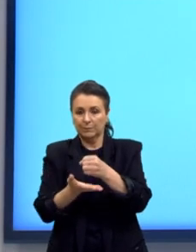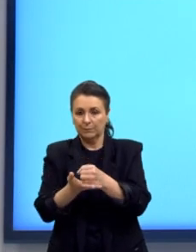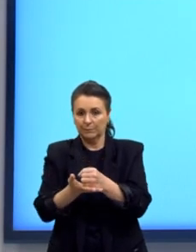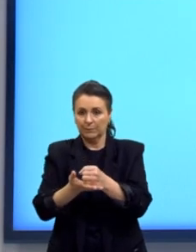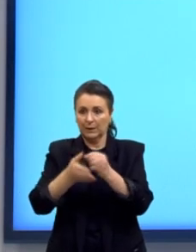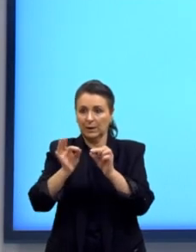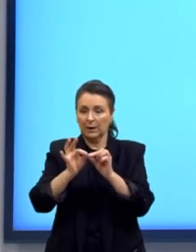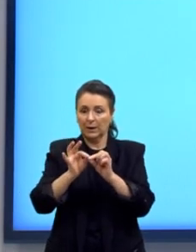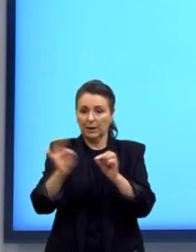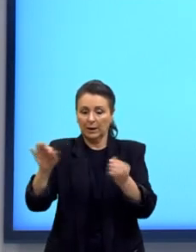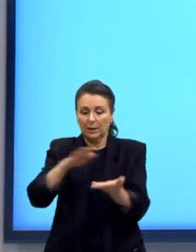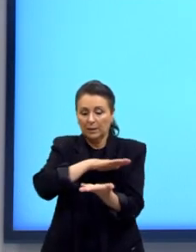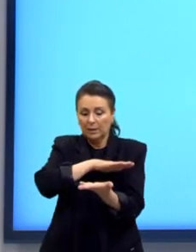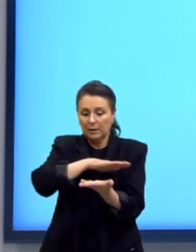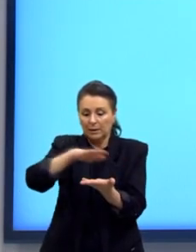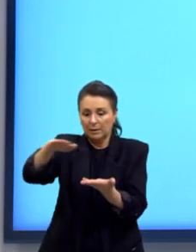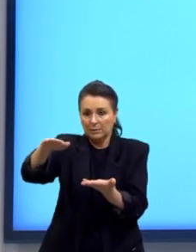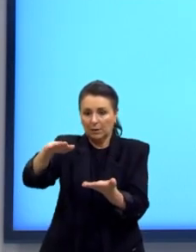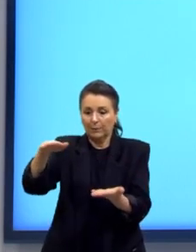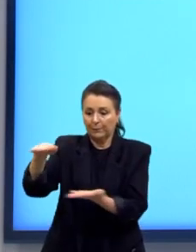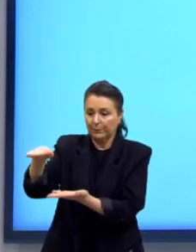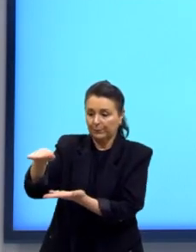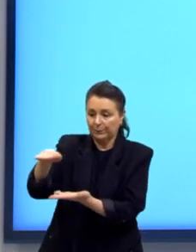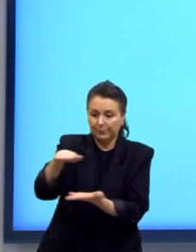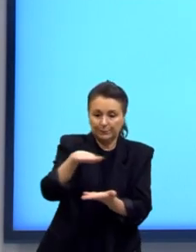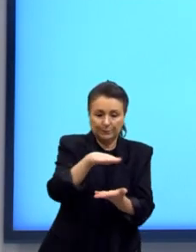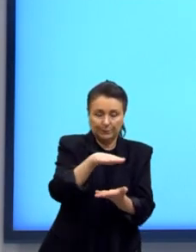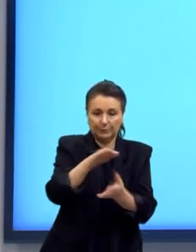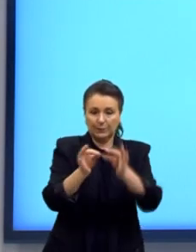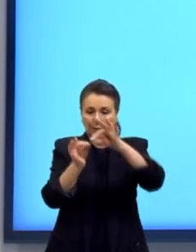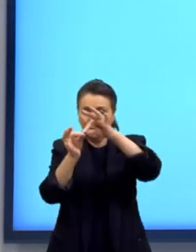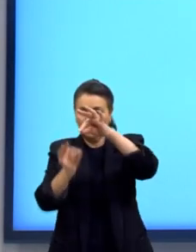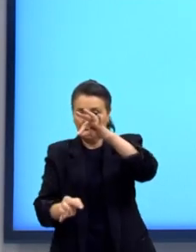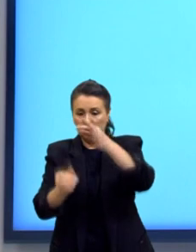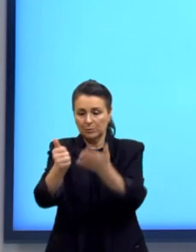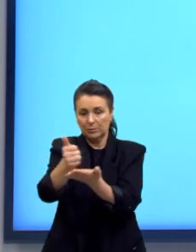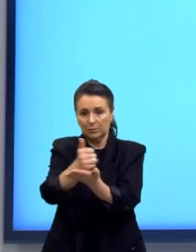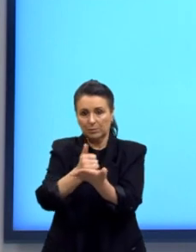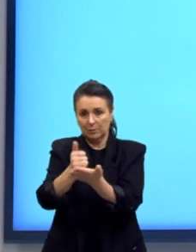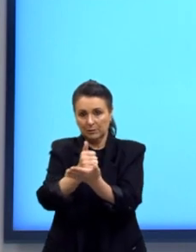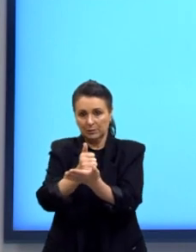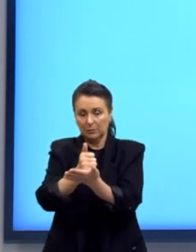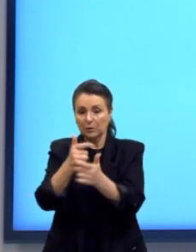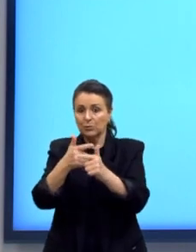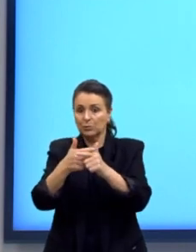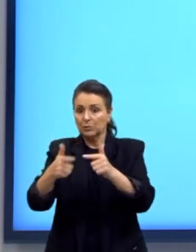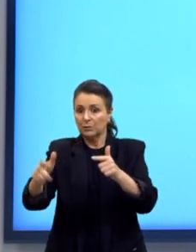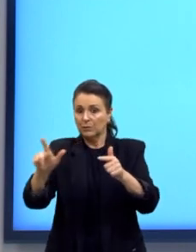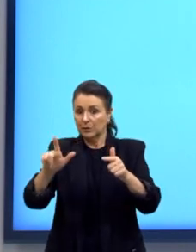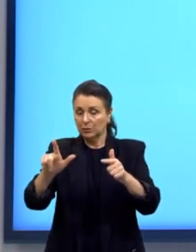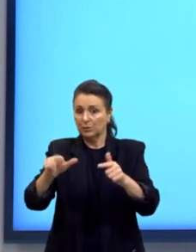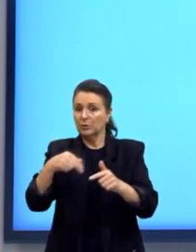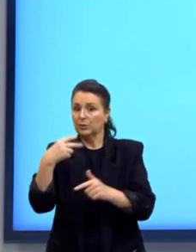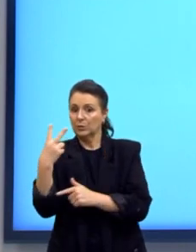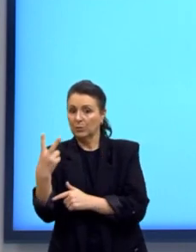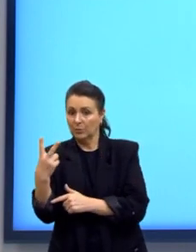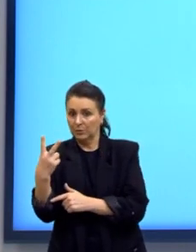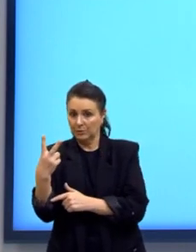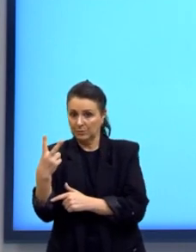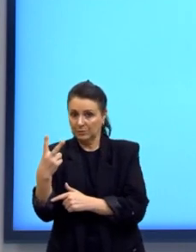quando ela é feito paralelamente ao eixo da base dividindo então o sólido em dois novos cilindros